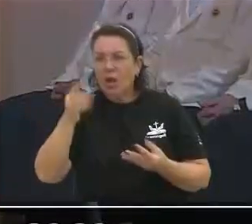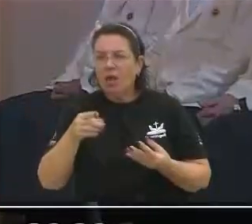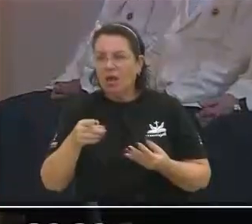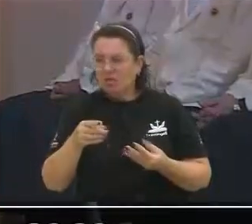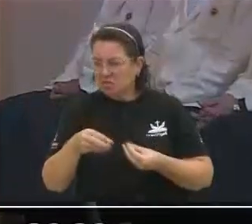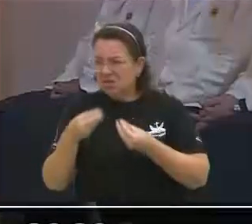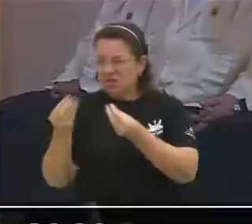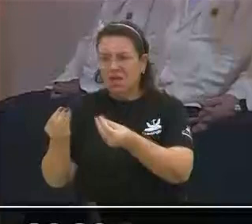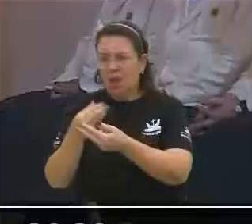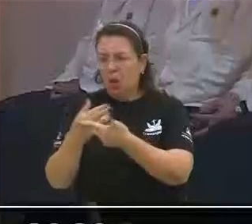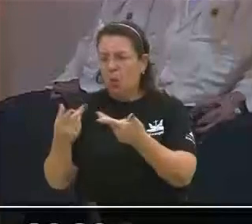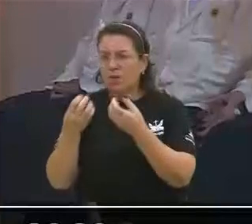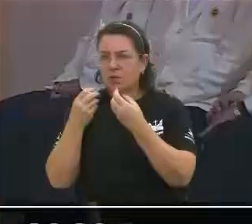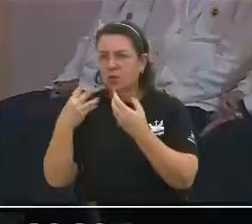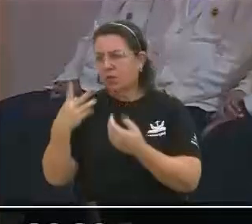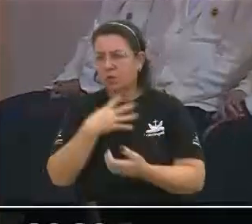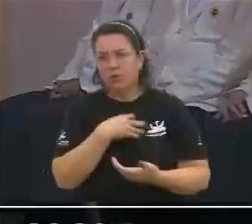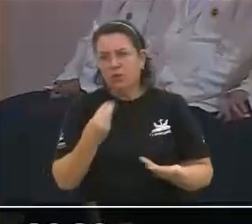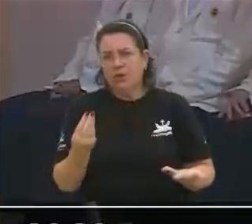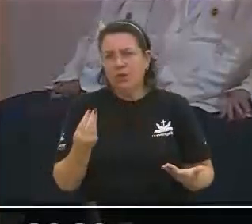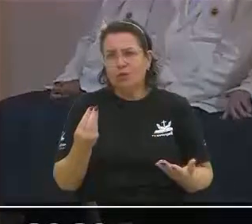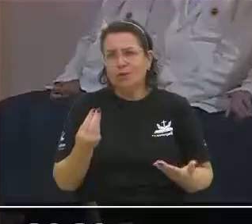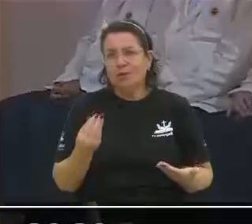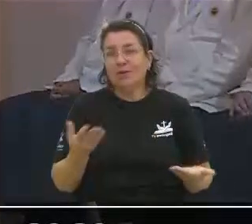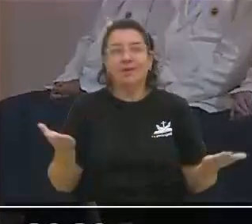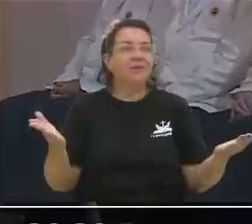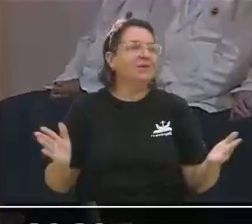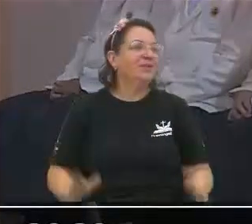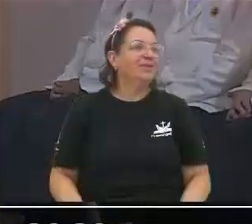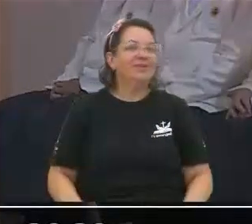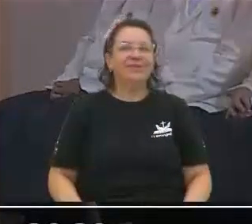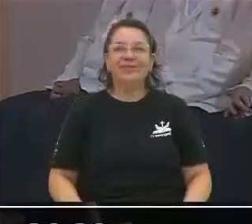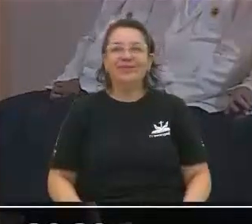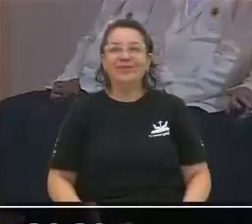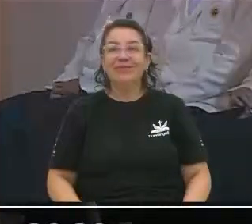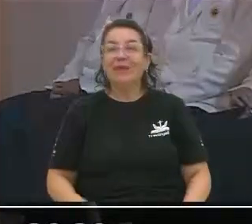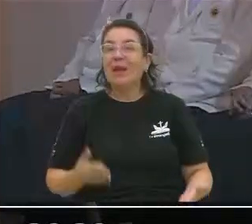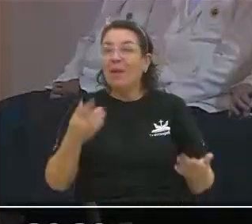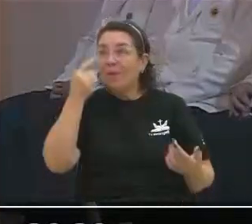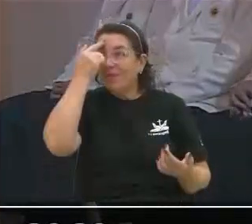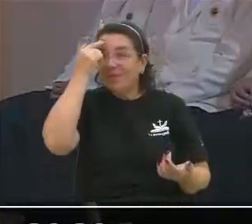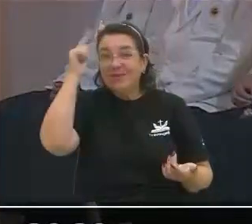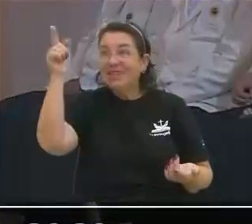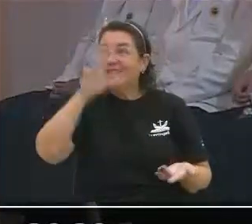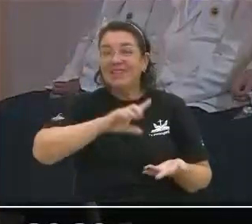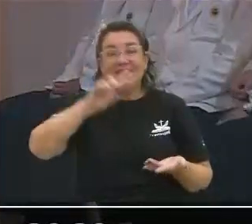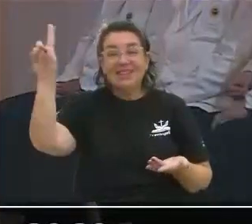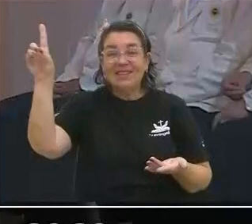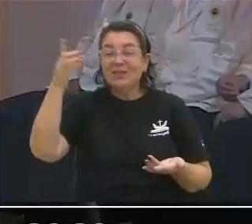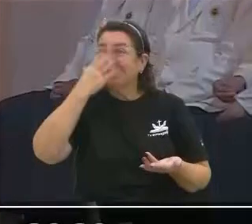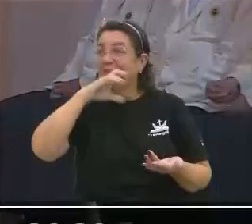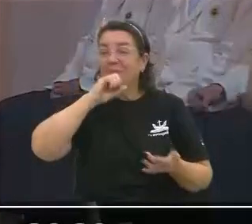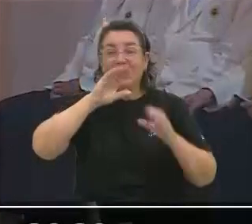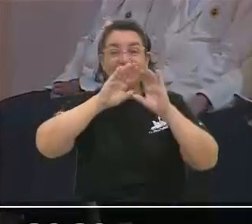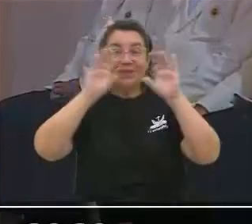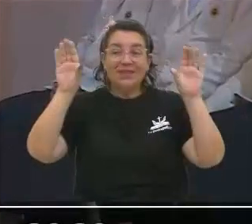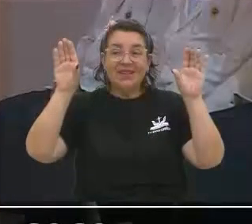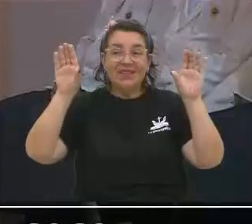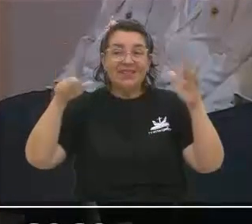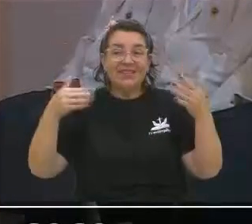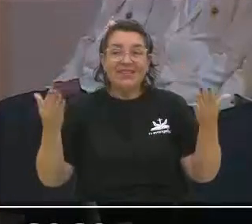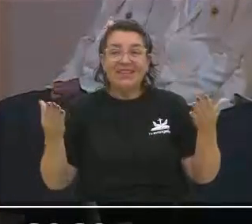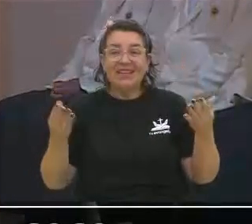sabeis dar boas coisas aos vossos filhos quanto mais o pai do céu